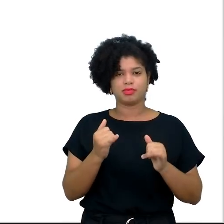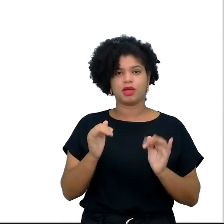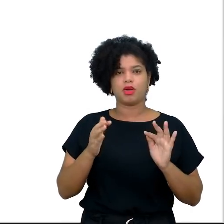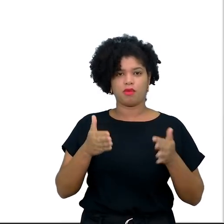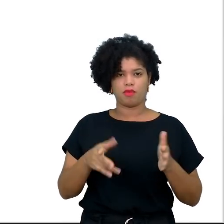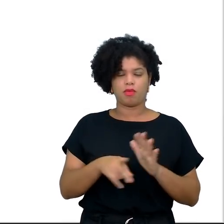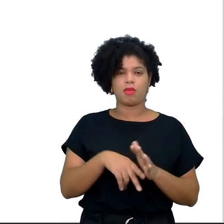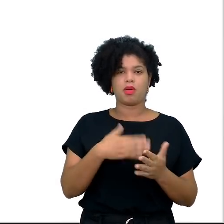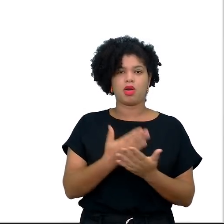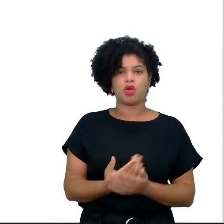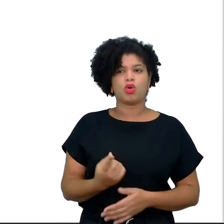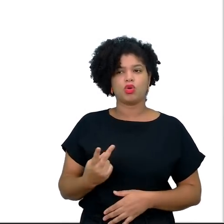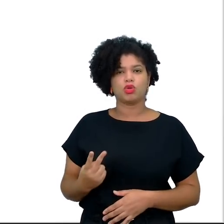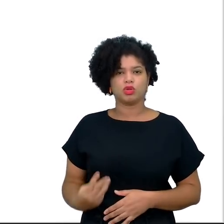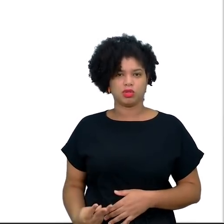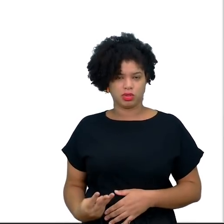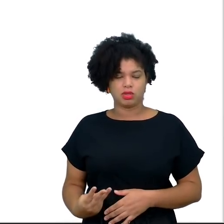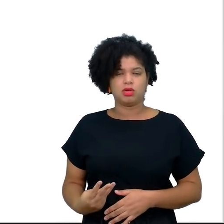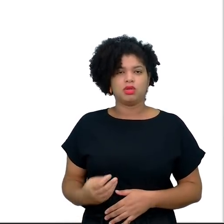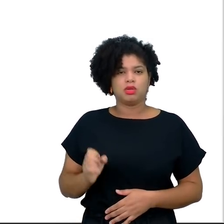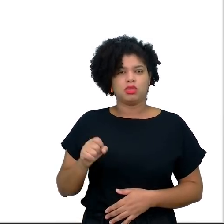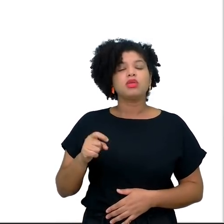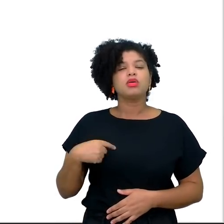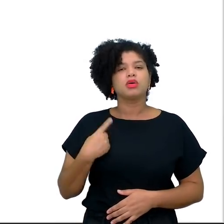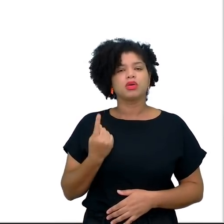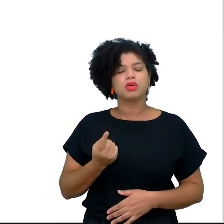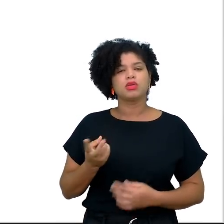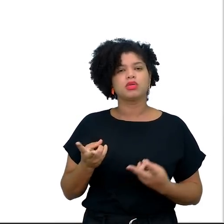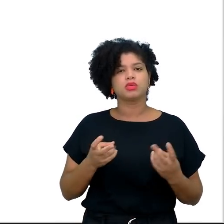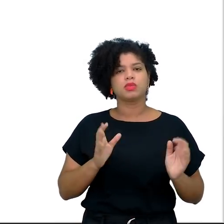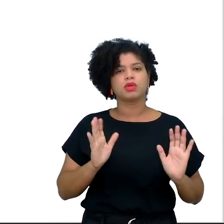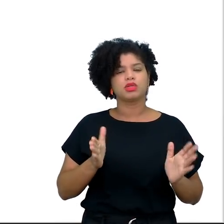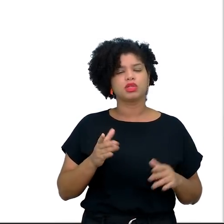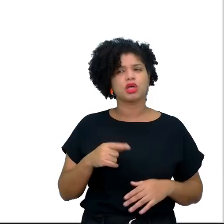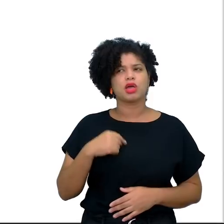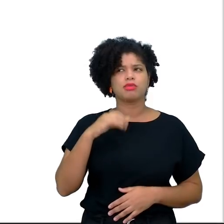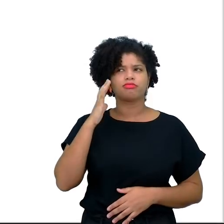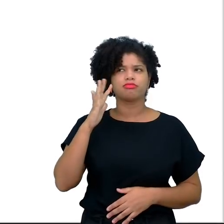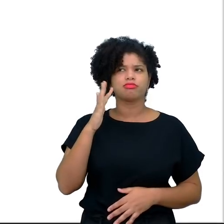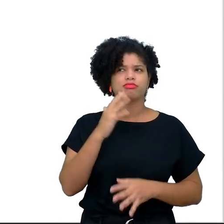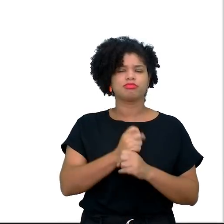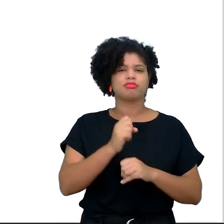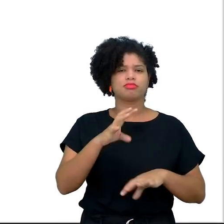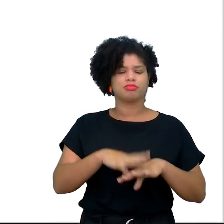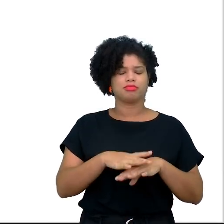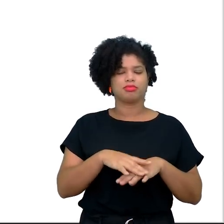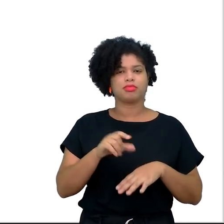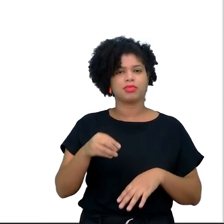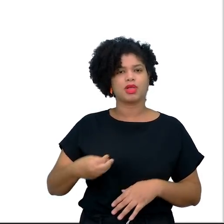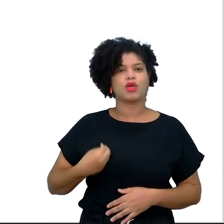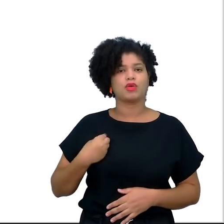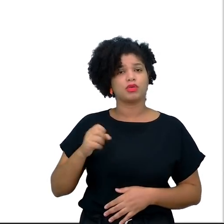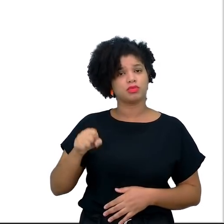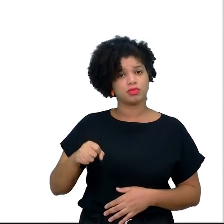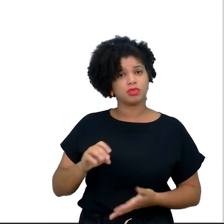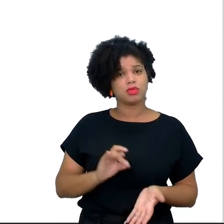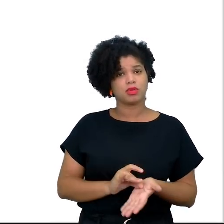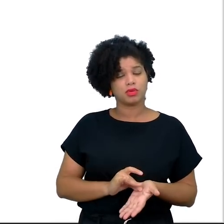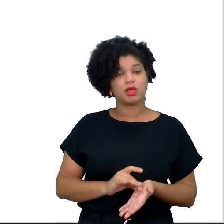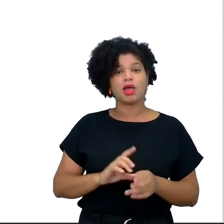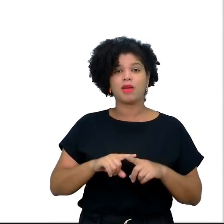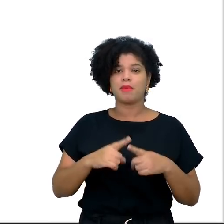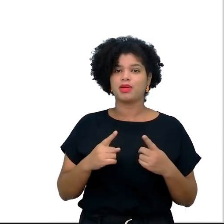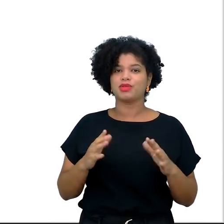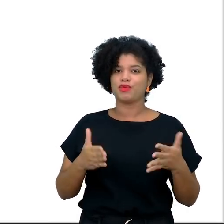das aulas 1, 2 e 3, então a gente já pode observar o quanto que o pensamento aritmético ele está presente, mas o